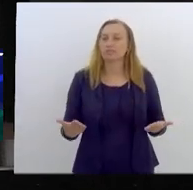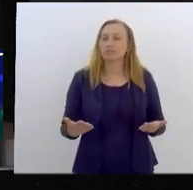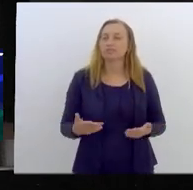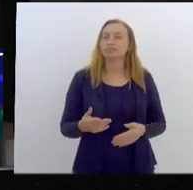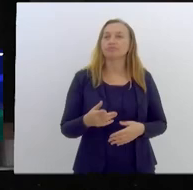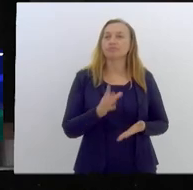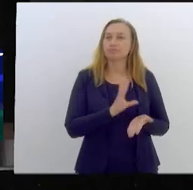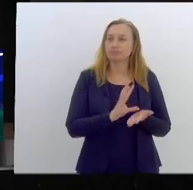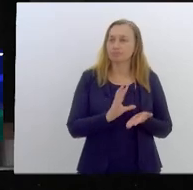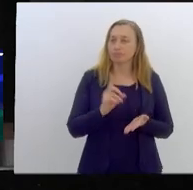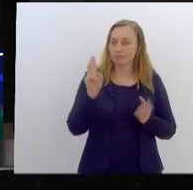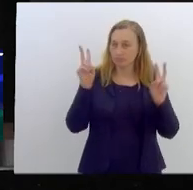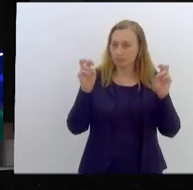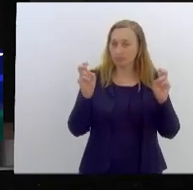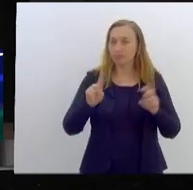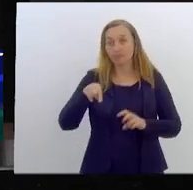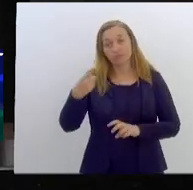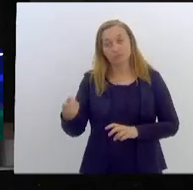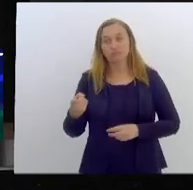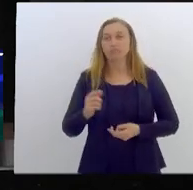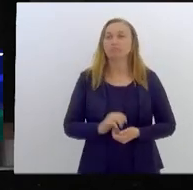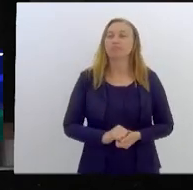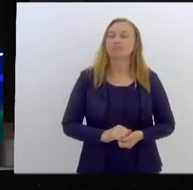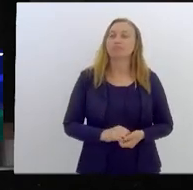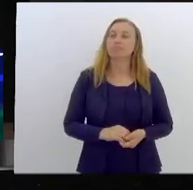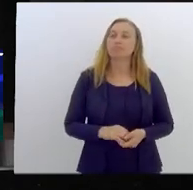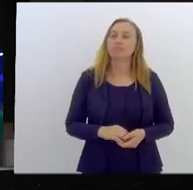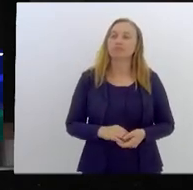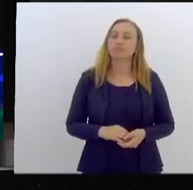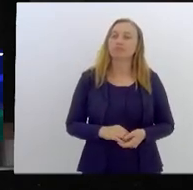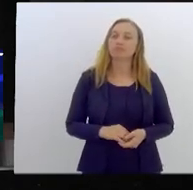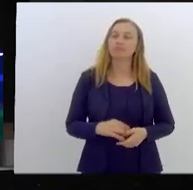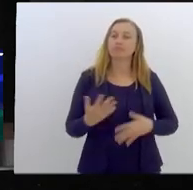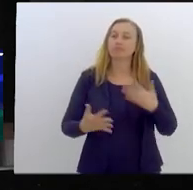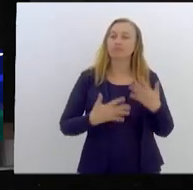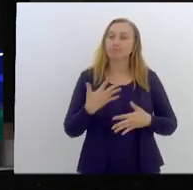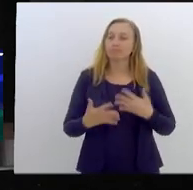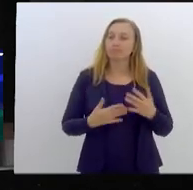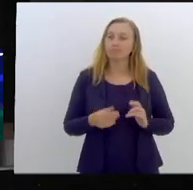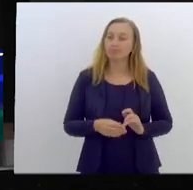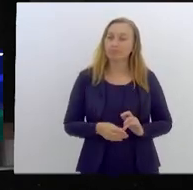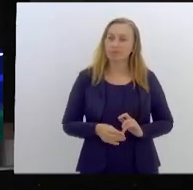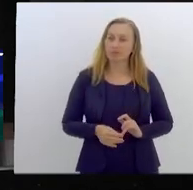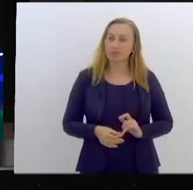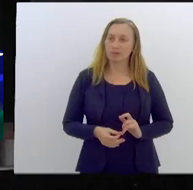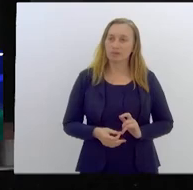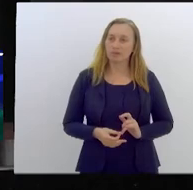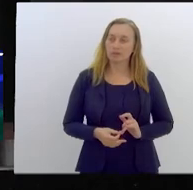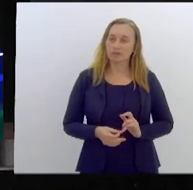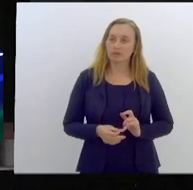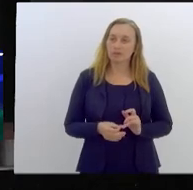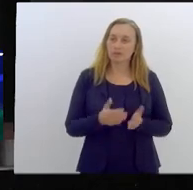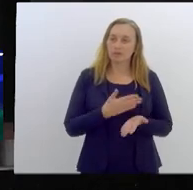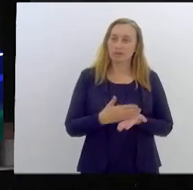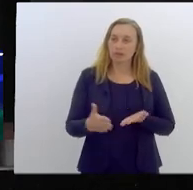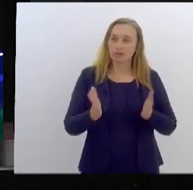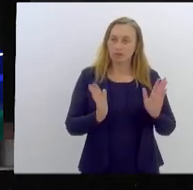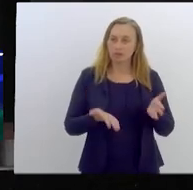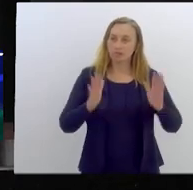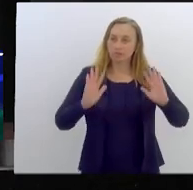das pautas. A outra pauta é falar aqui também com muita satisfação que hoje se inicia